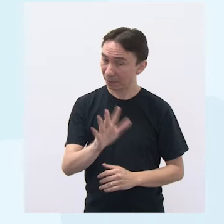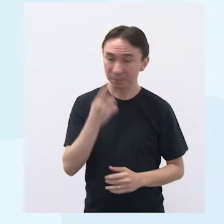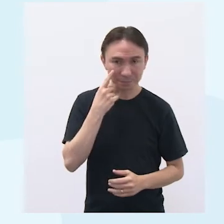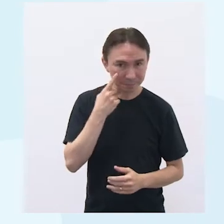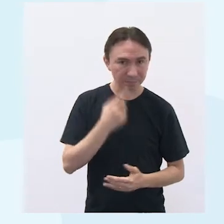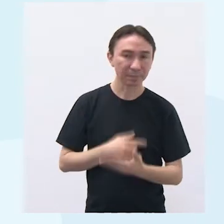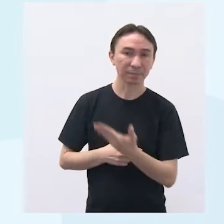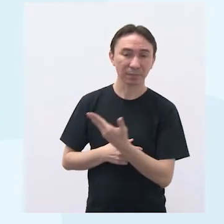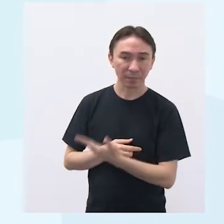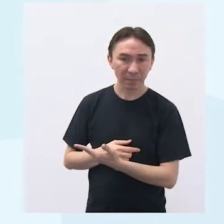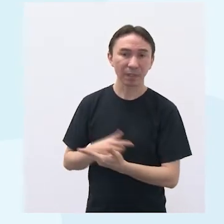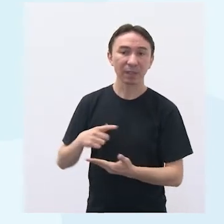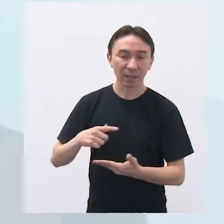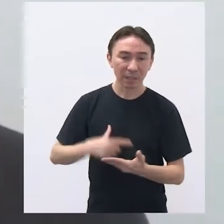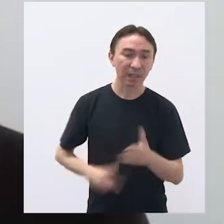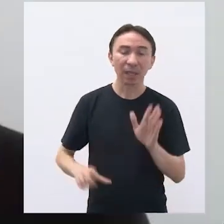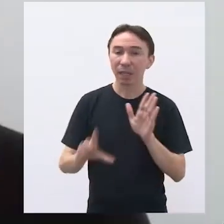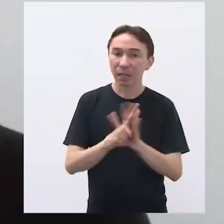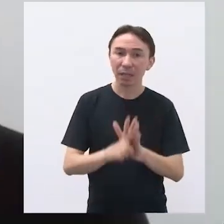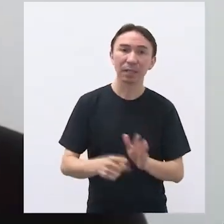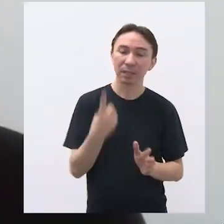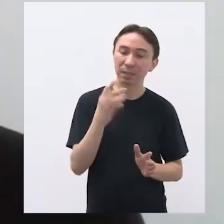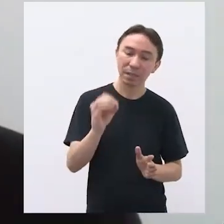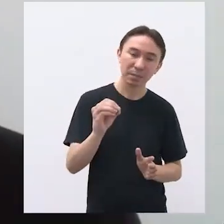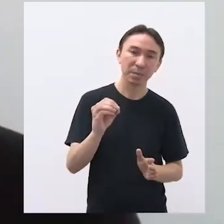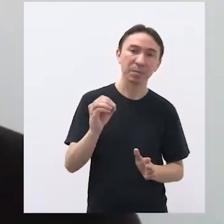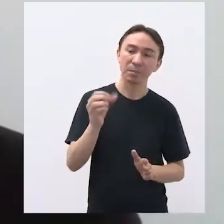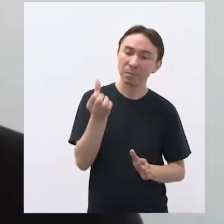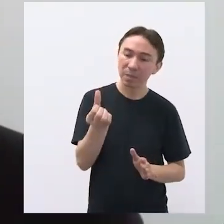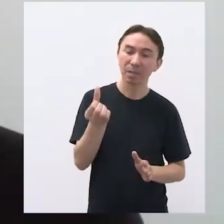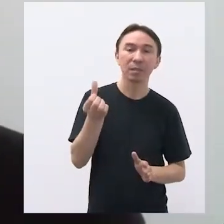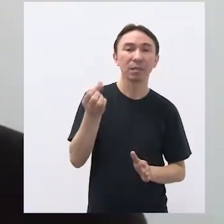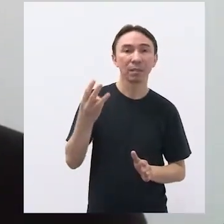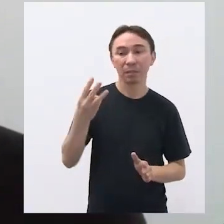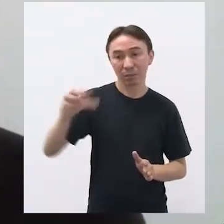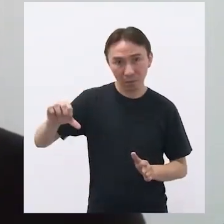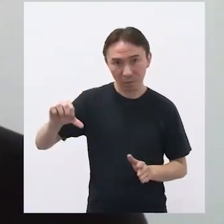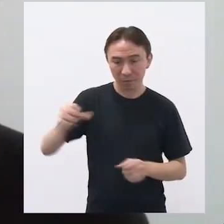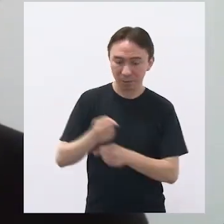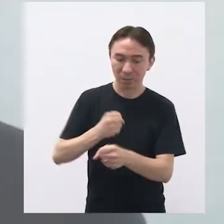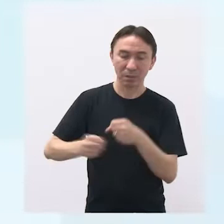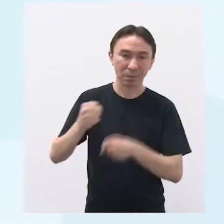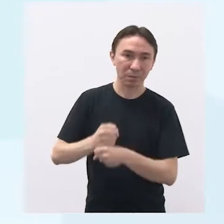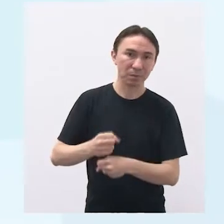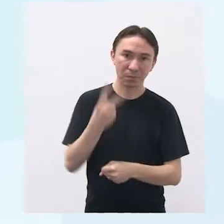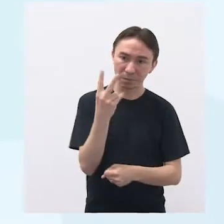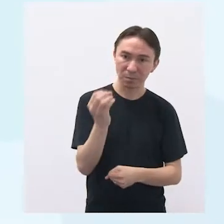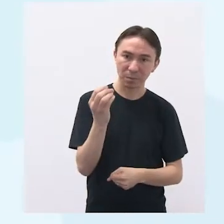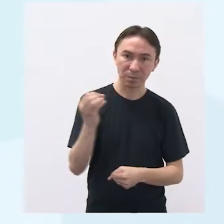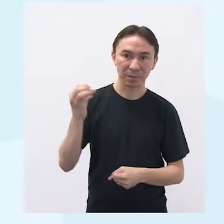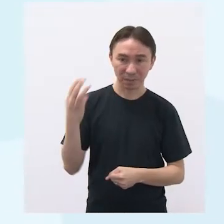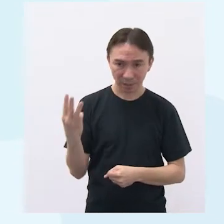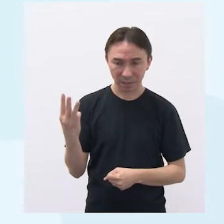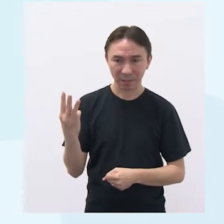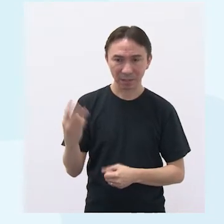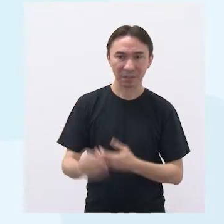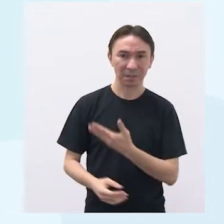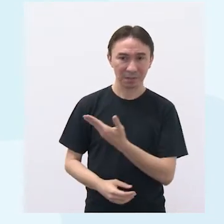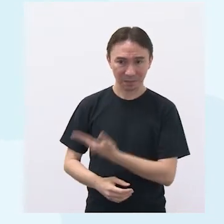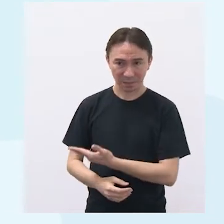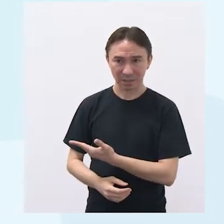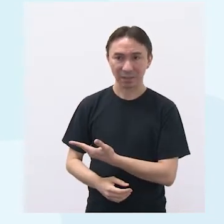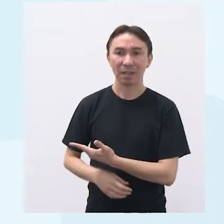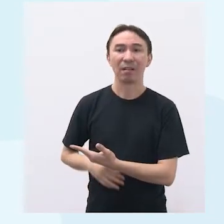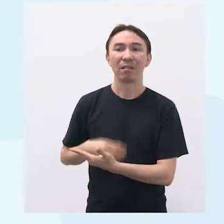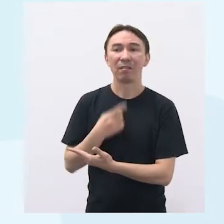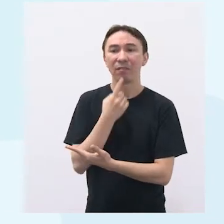tem aí a Lei 10.639 de 2003, né, que, como eu disse, estabelece aí a obrigatoriedade,